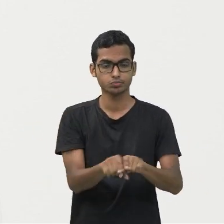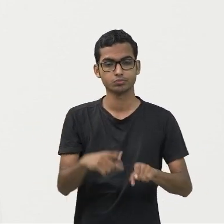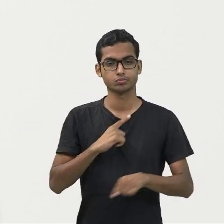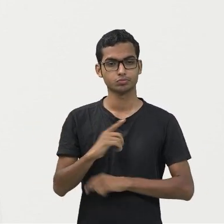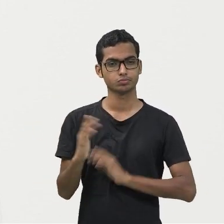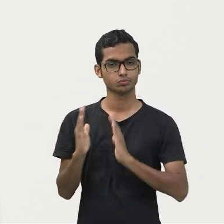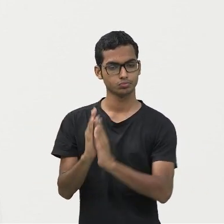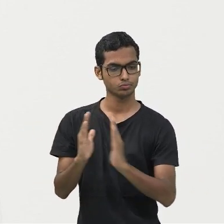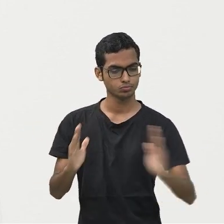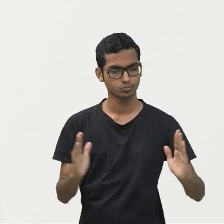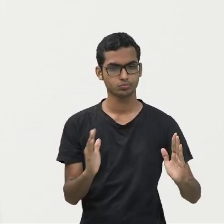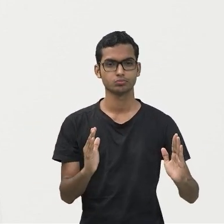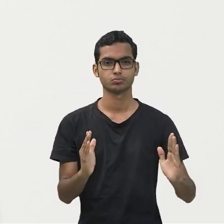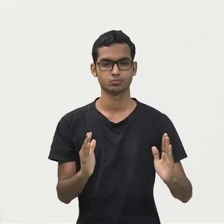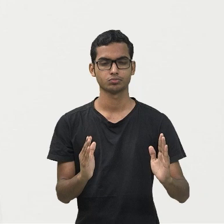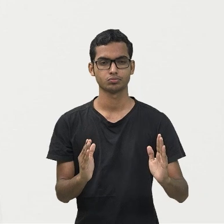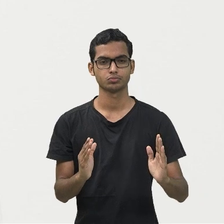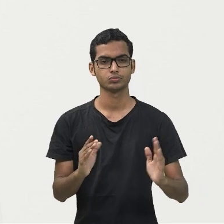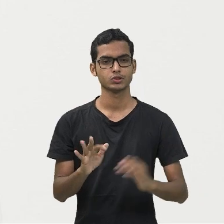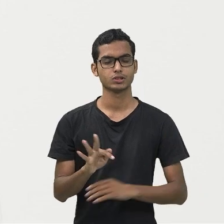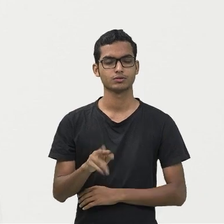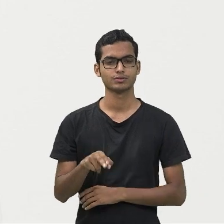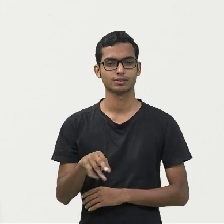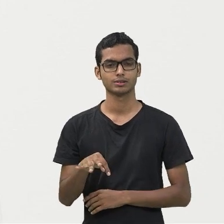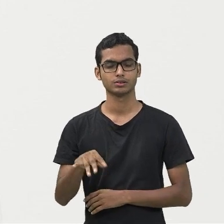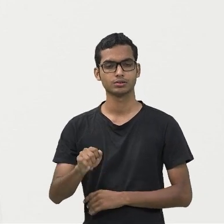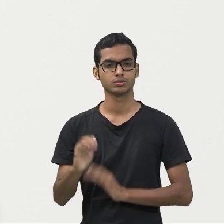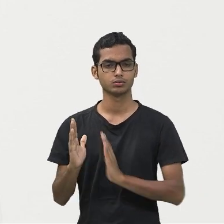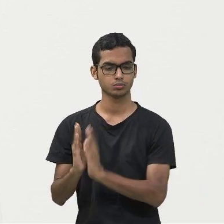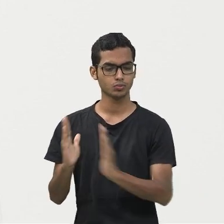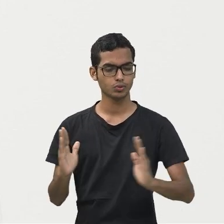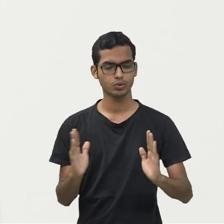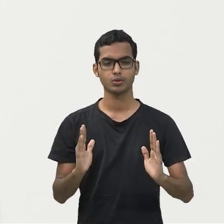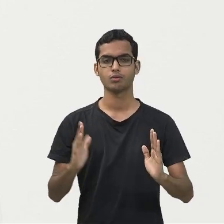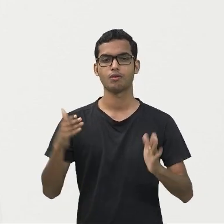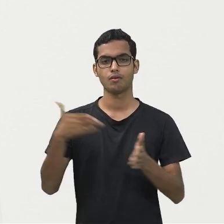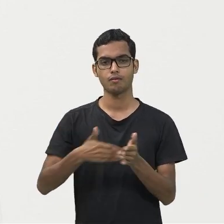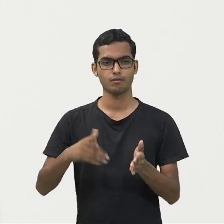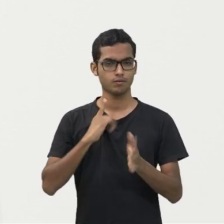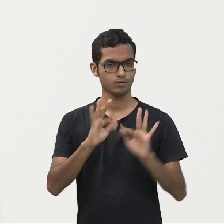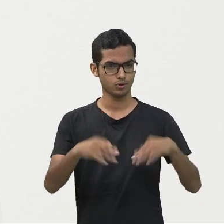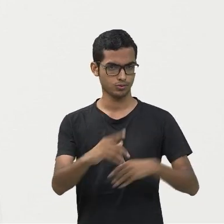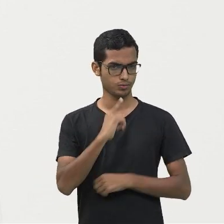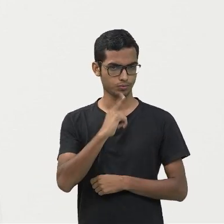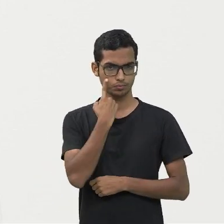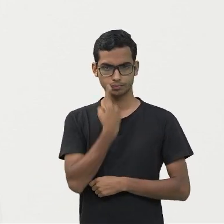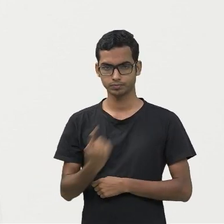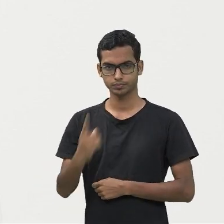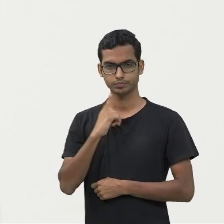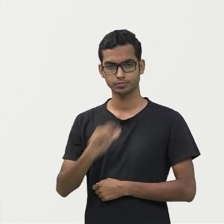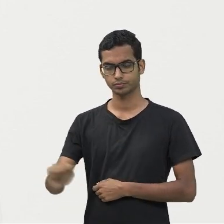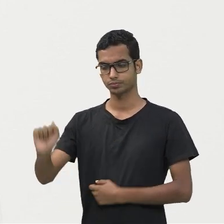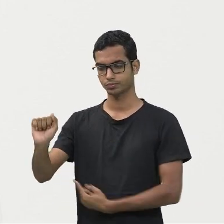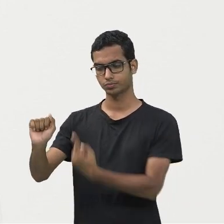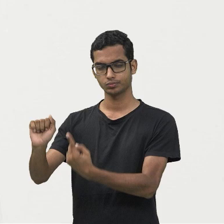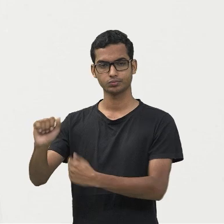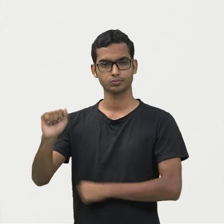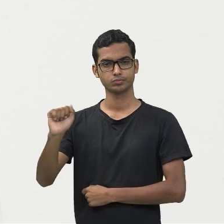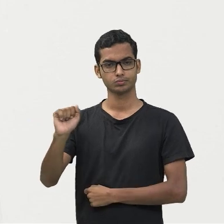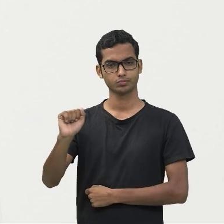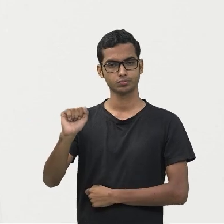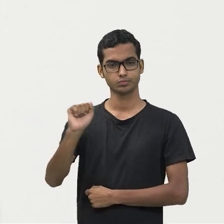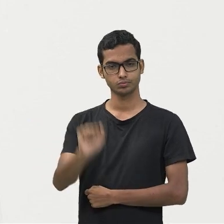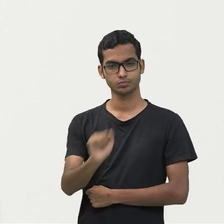finitas, né, aquelas que possuem fim, a gente representa, ó, A1, A2, A3,